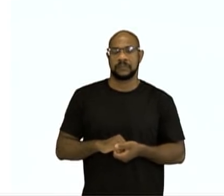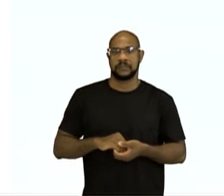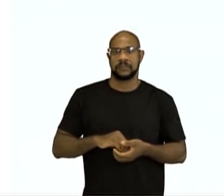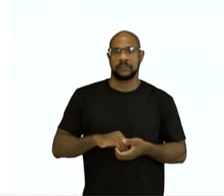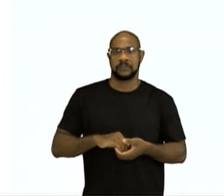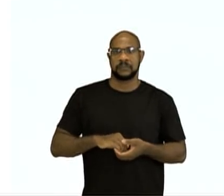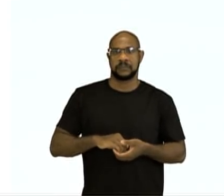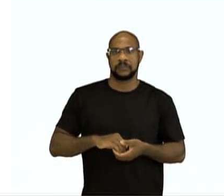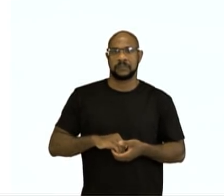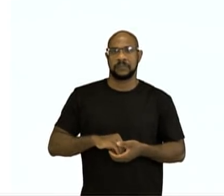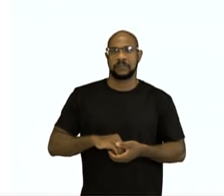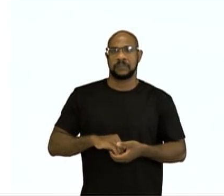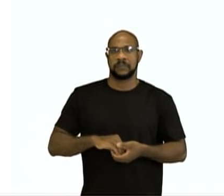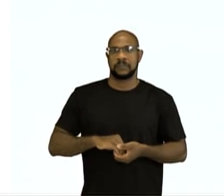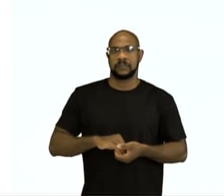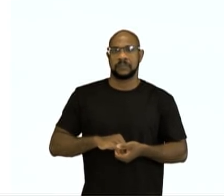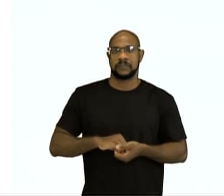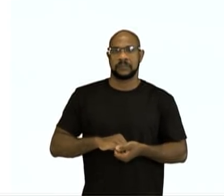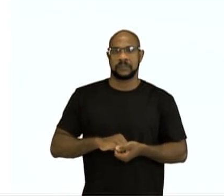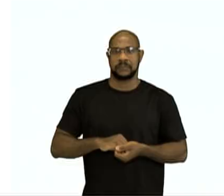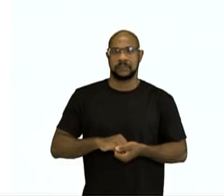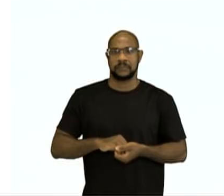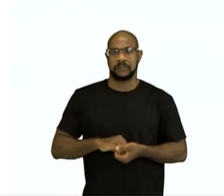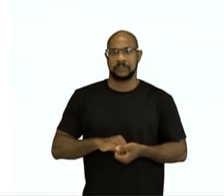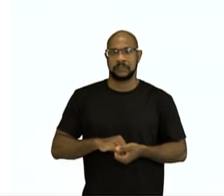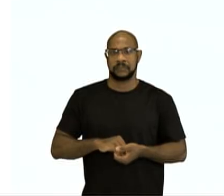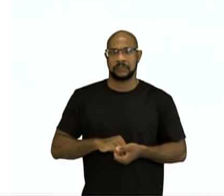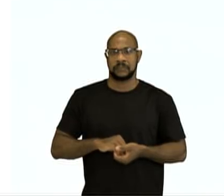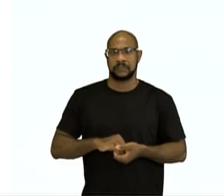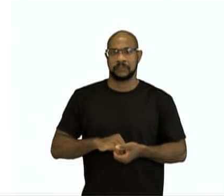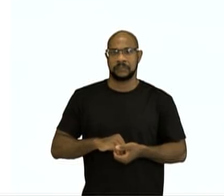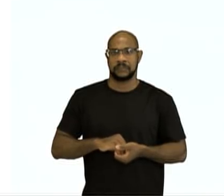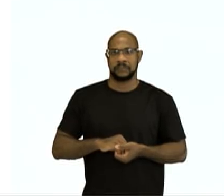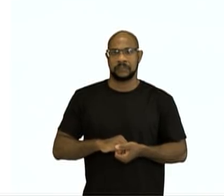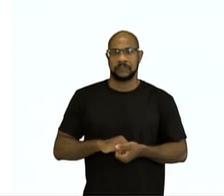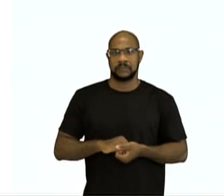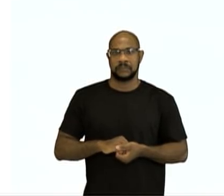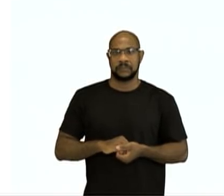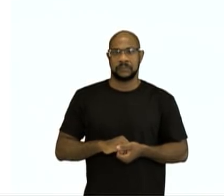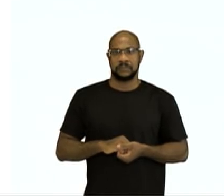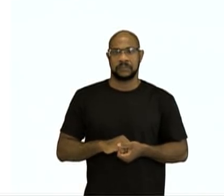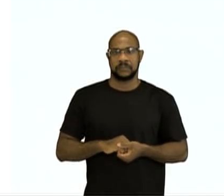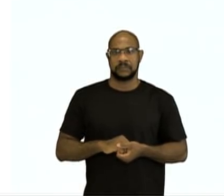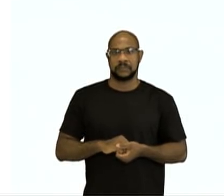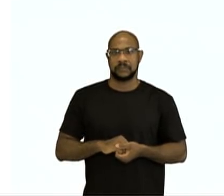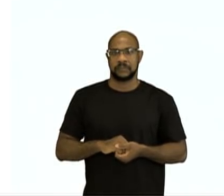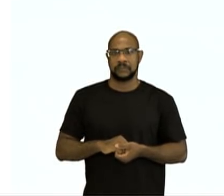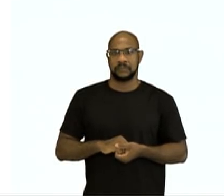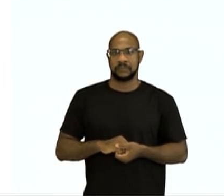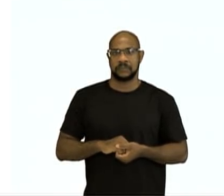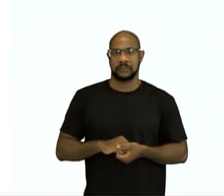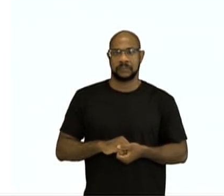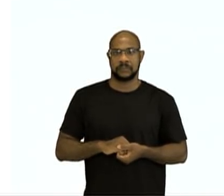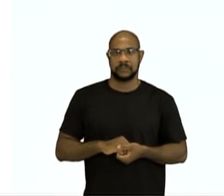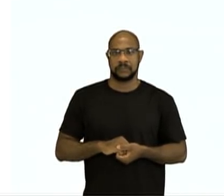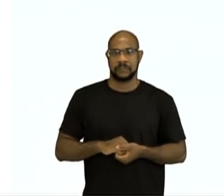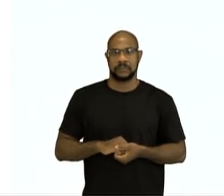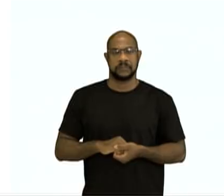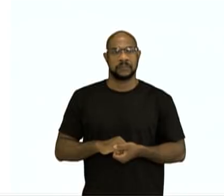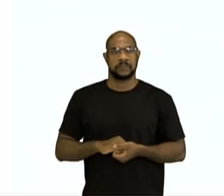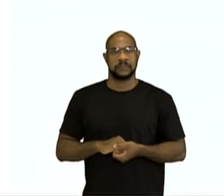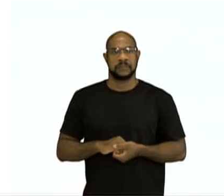some of the teams in their build-up to the World Cup in Russia. Tunisia had a plan.